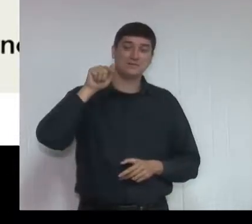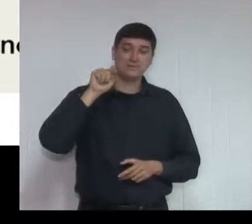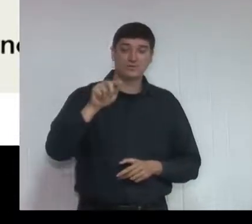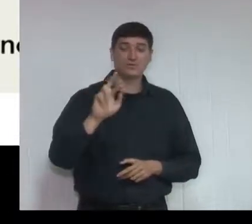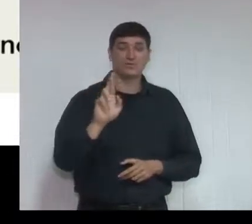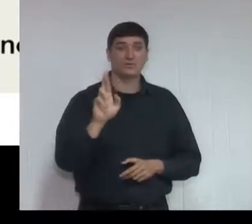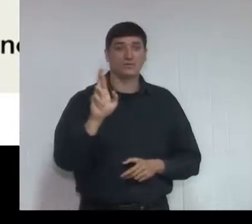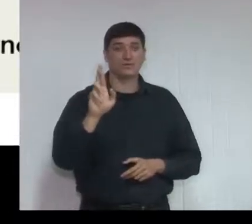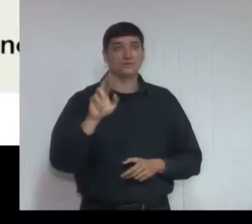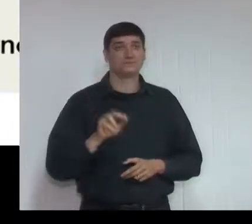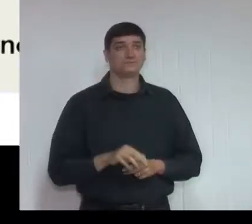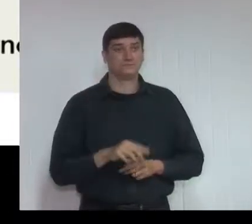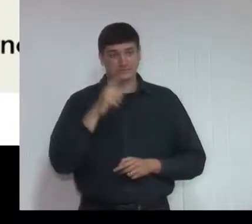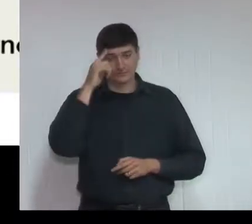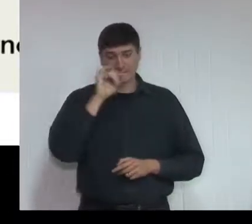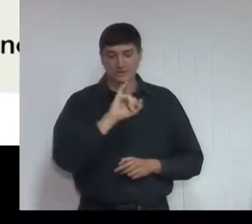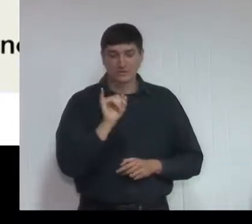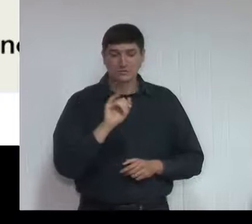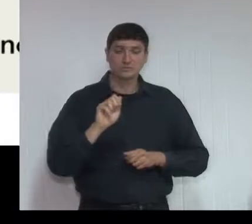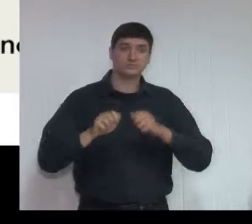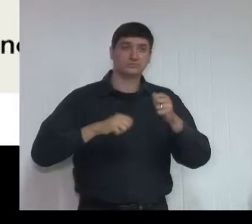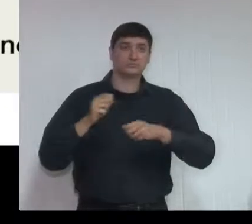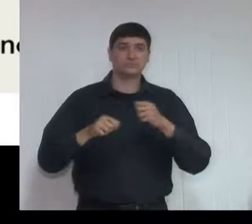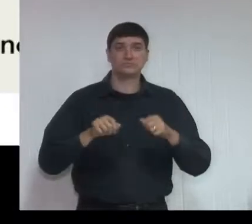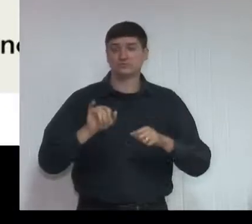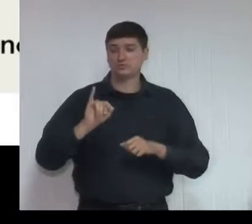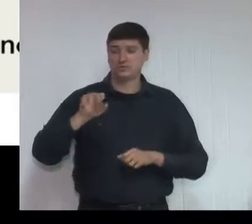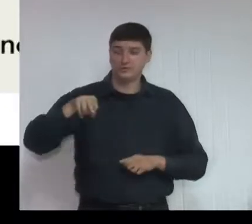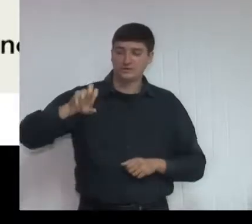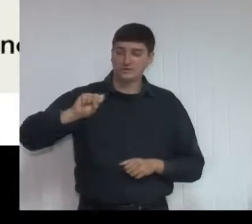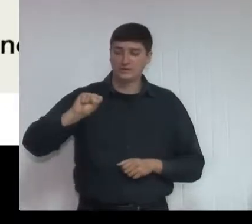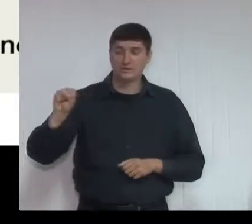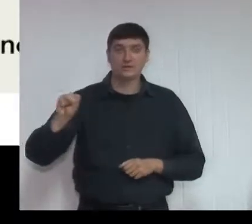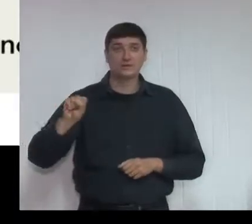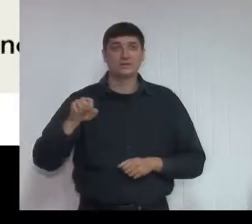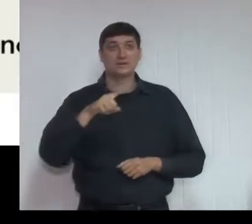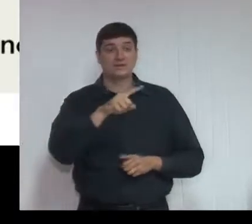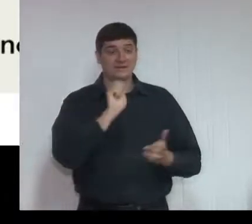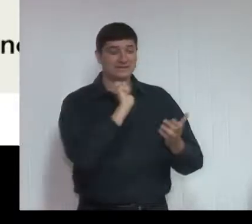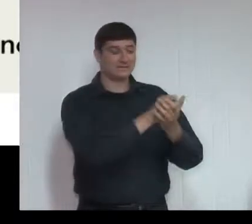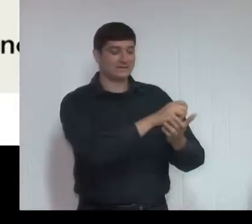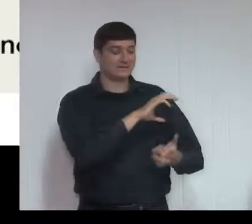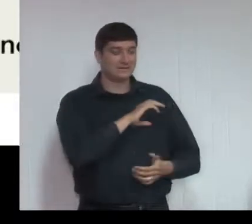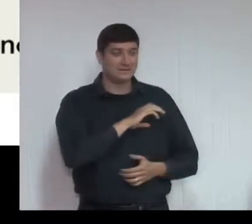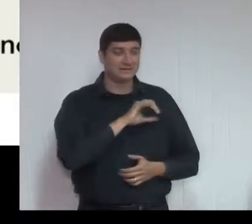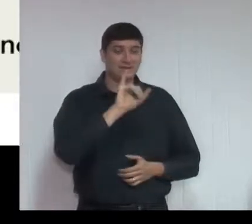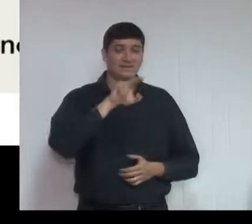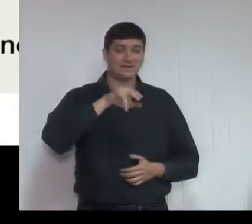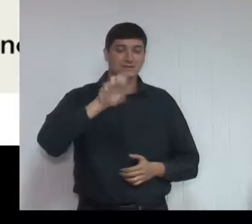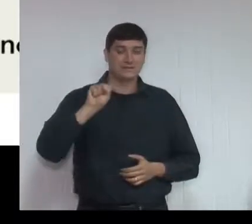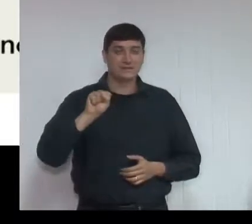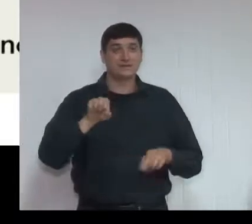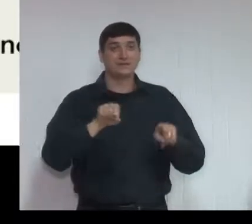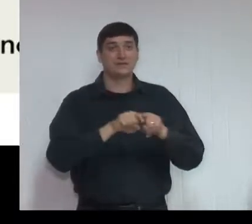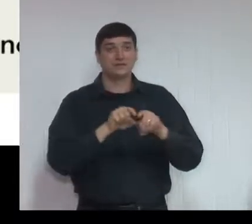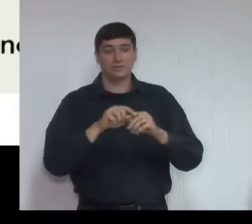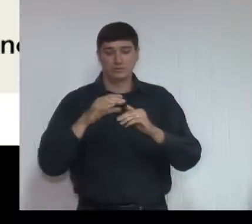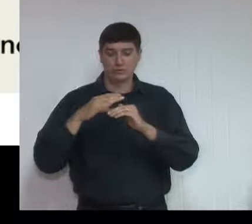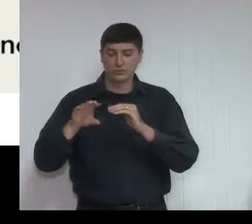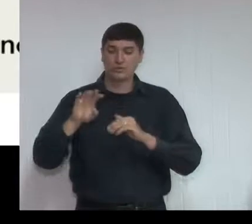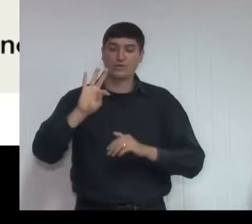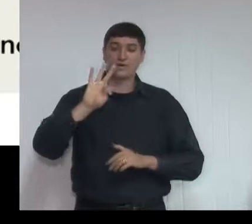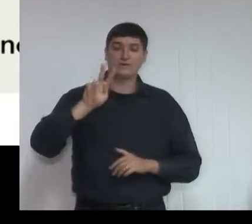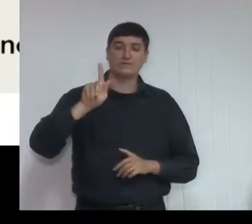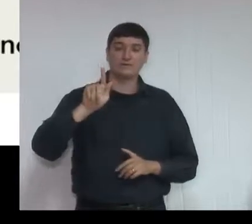renda, porque só a gente recordar, não é? O salário é em torno de 2.600, mas a gente tem o fundo de garantia, tem o INSS, e tem a parte da prefeitura que